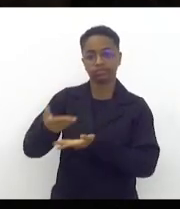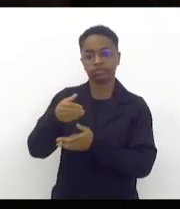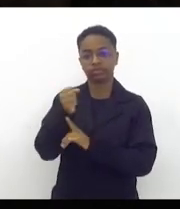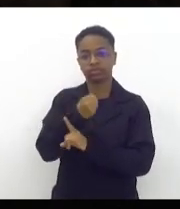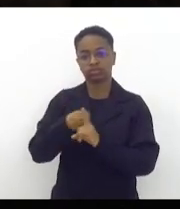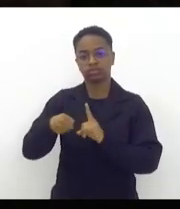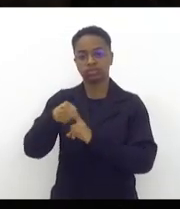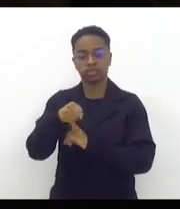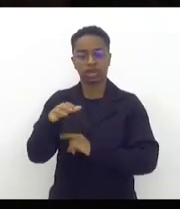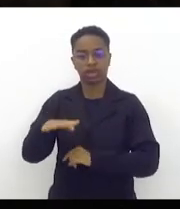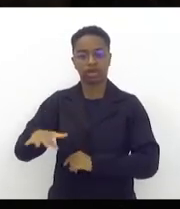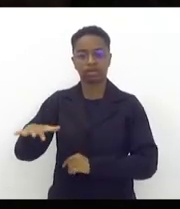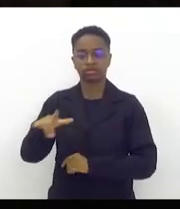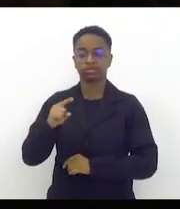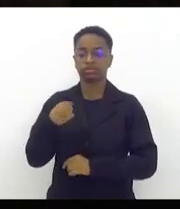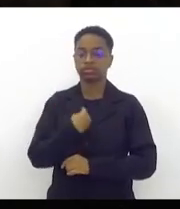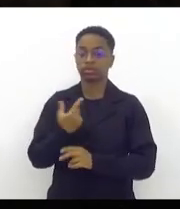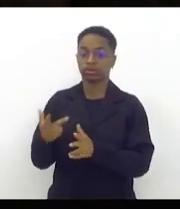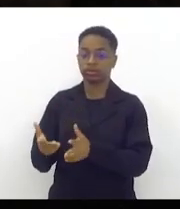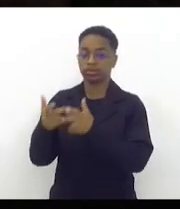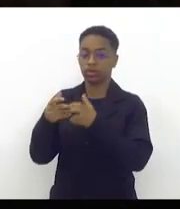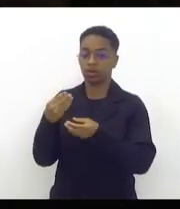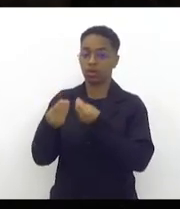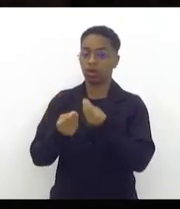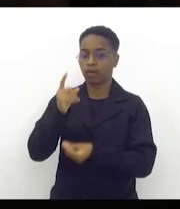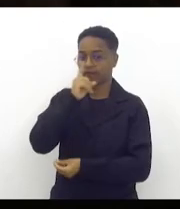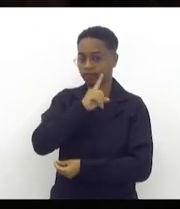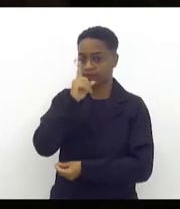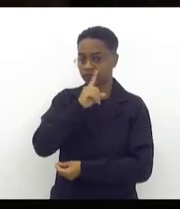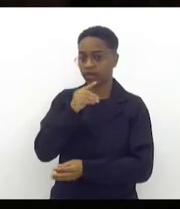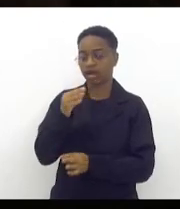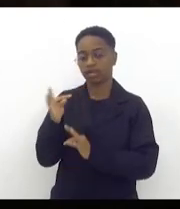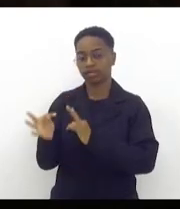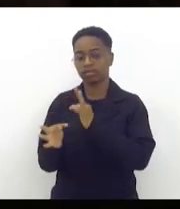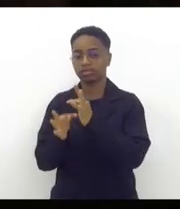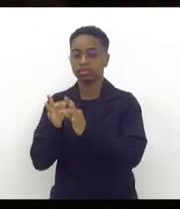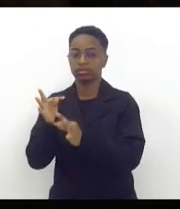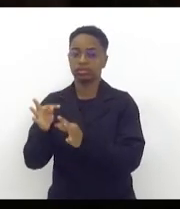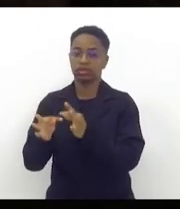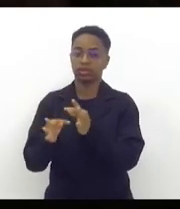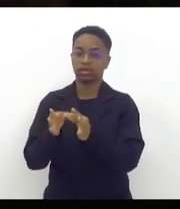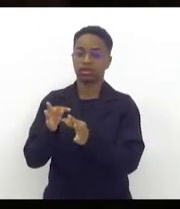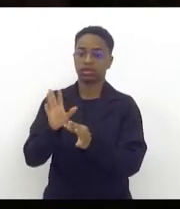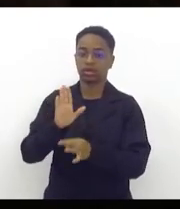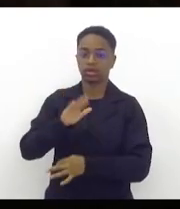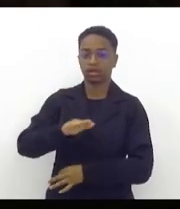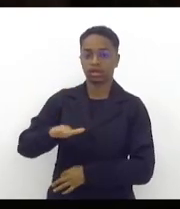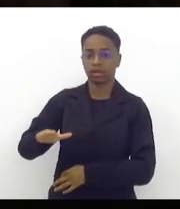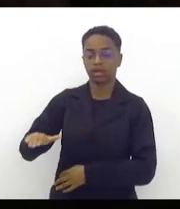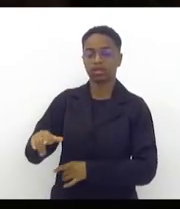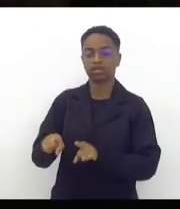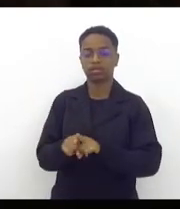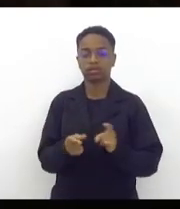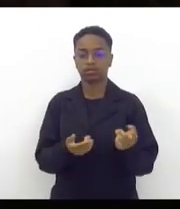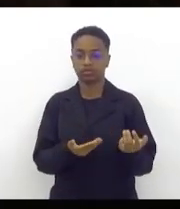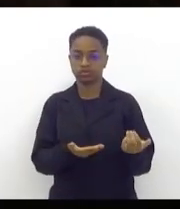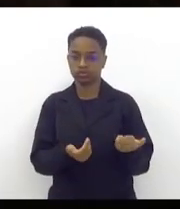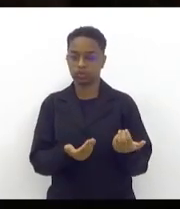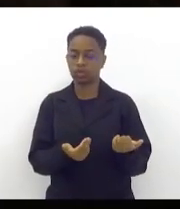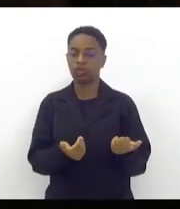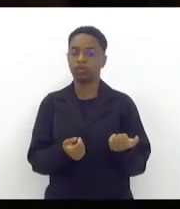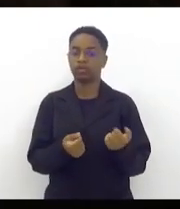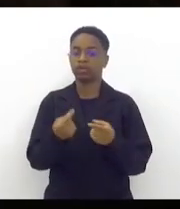um todo, a gente vê a deficiência no tratamento destas crianças, desses jovens,